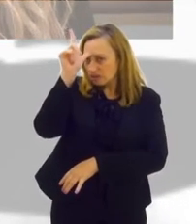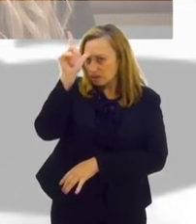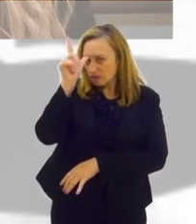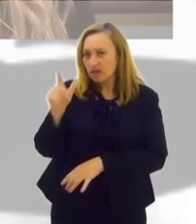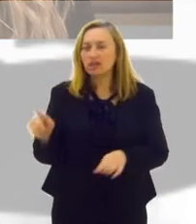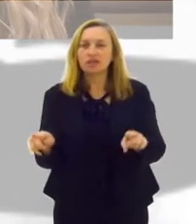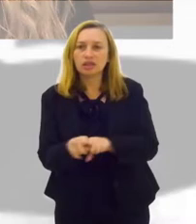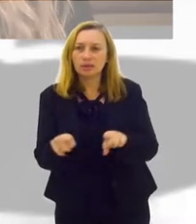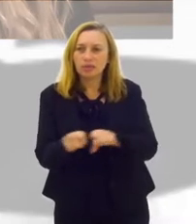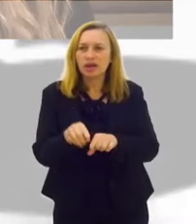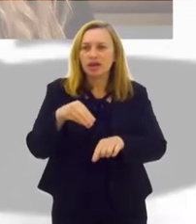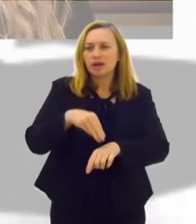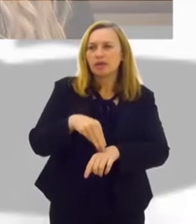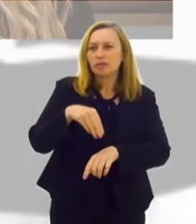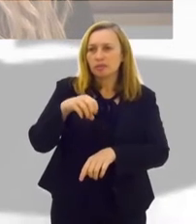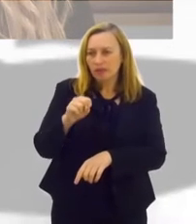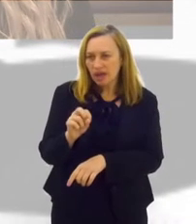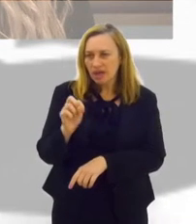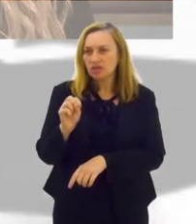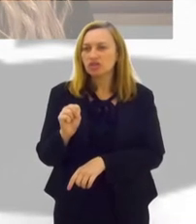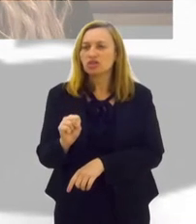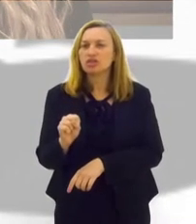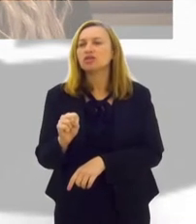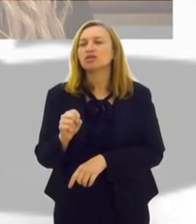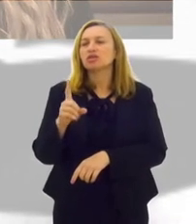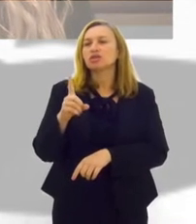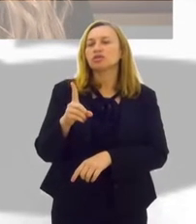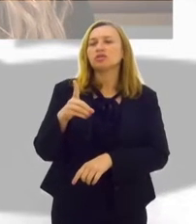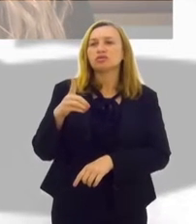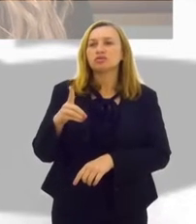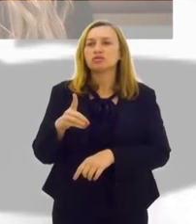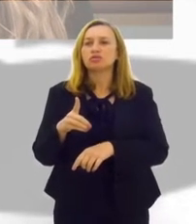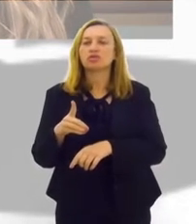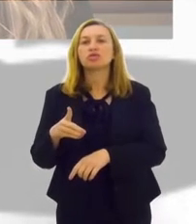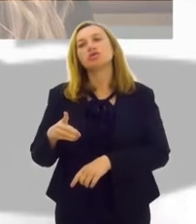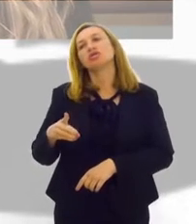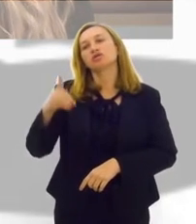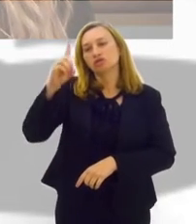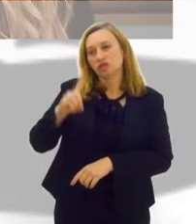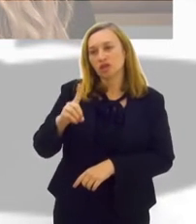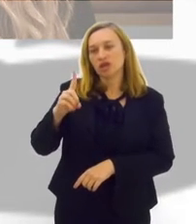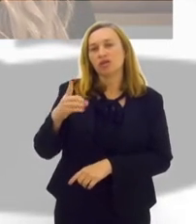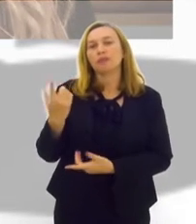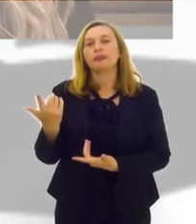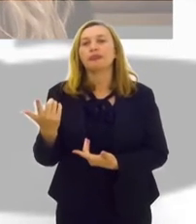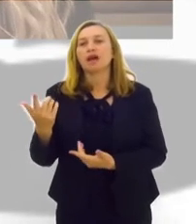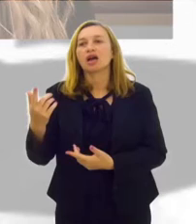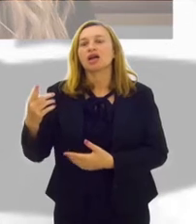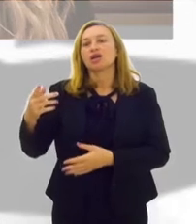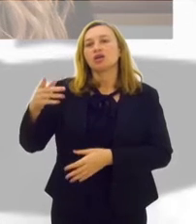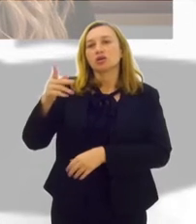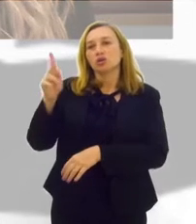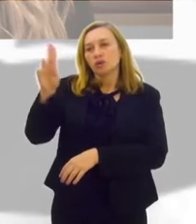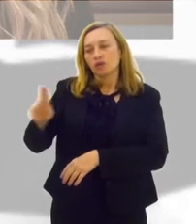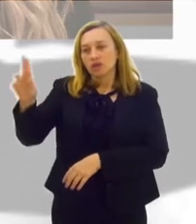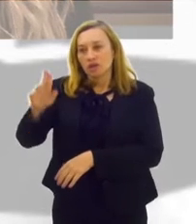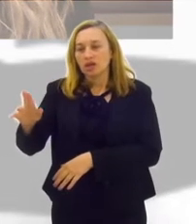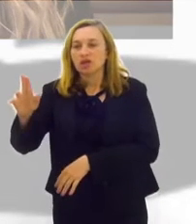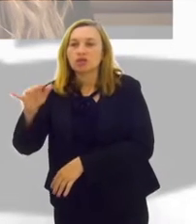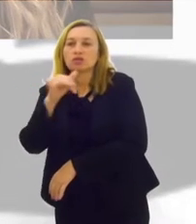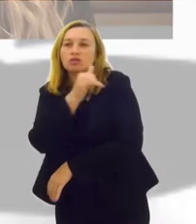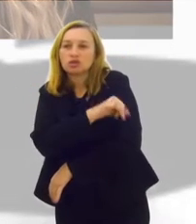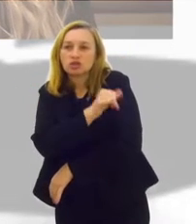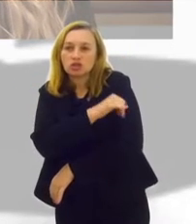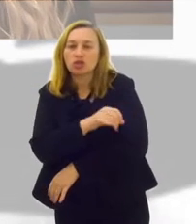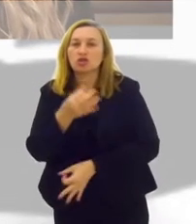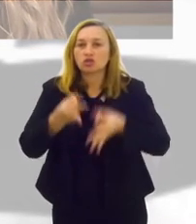Alemanha, também mestre em Direito pela Universidade do Rio de Janeiro. Juiz de Direito do Tribunal de Justiça